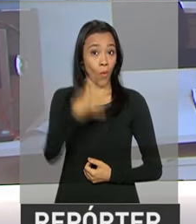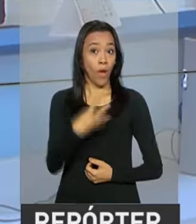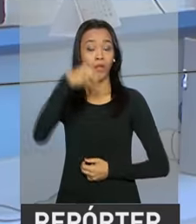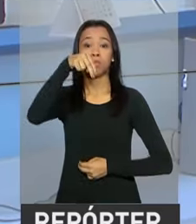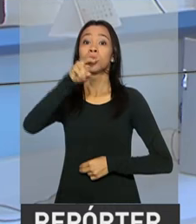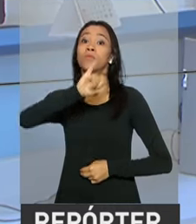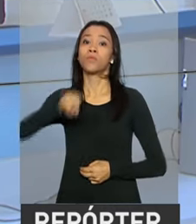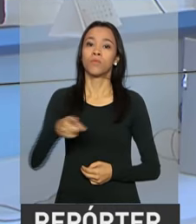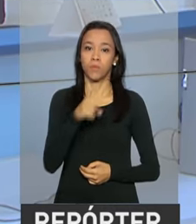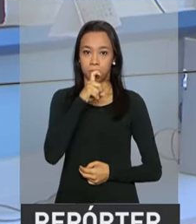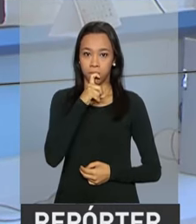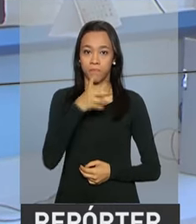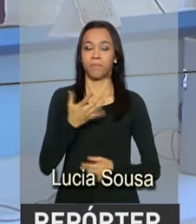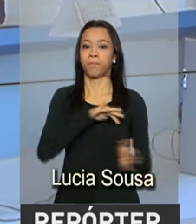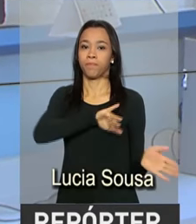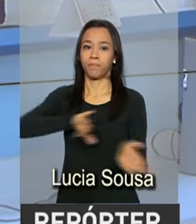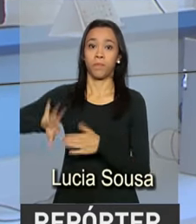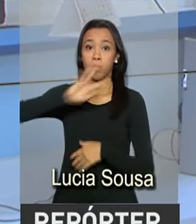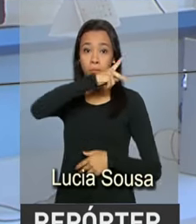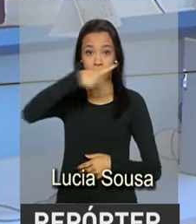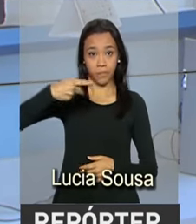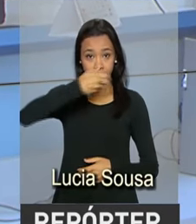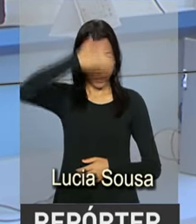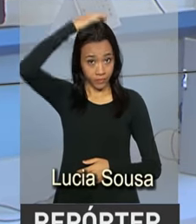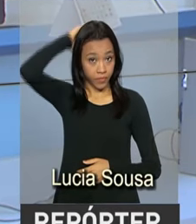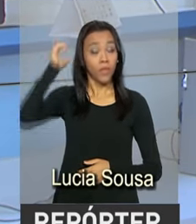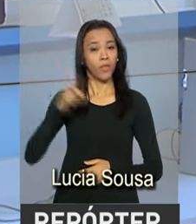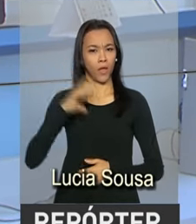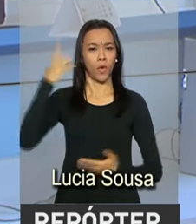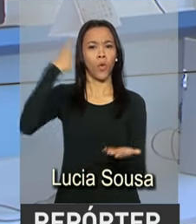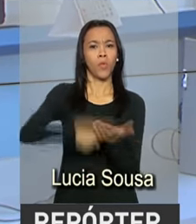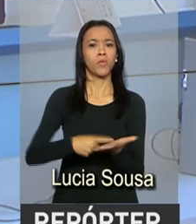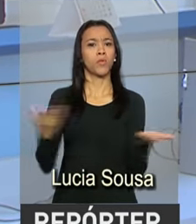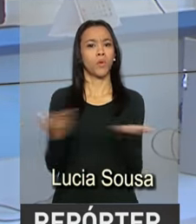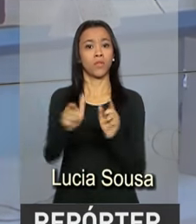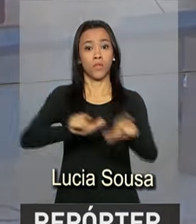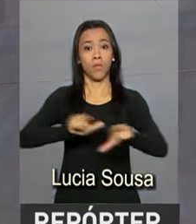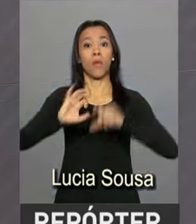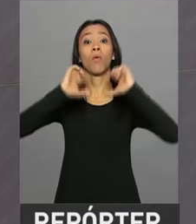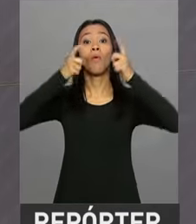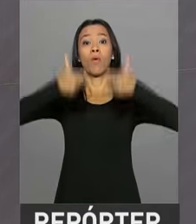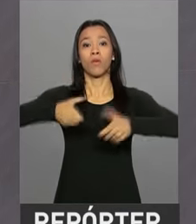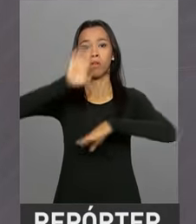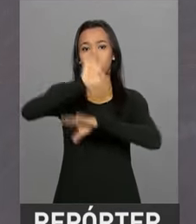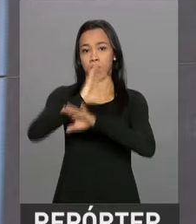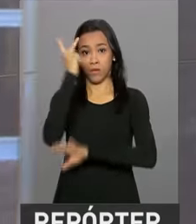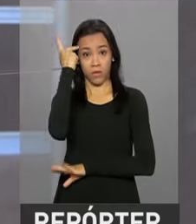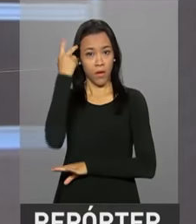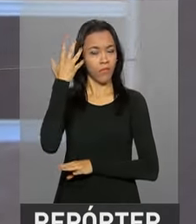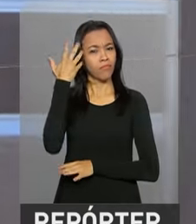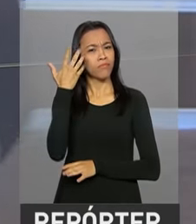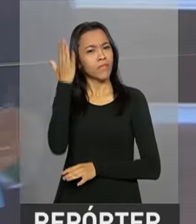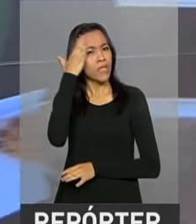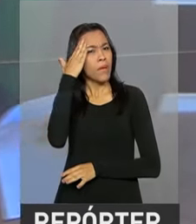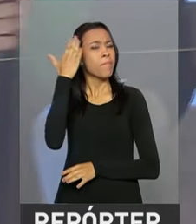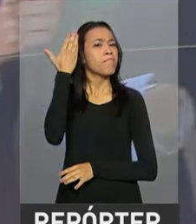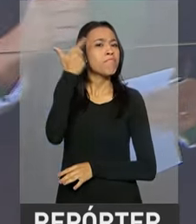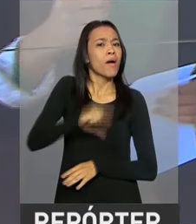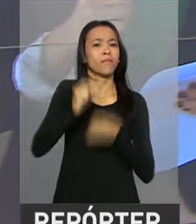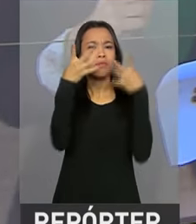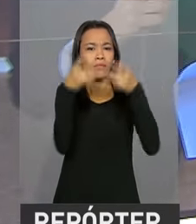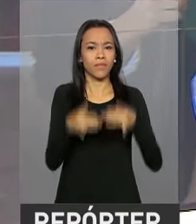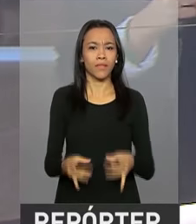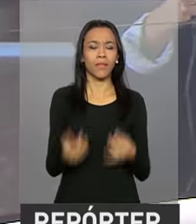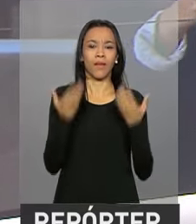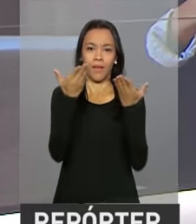julho. O presidente em exercício Michel Temer tem compromisso hoje em São Paulo. Vamos saber mais sobre a agenda com a repórter Paola De Orte, que